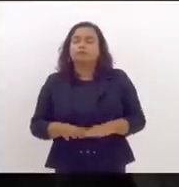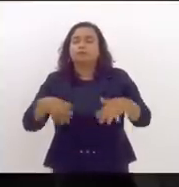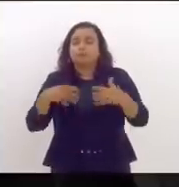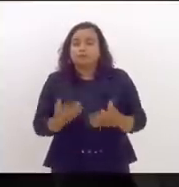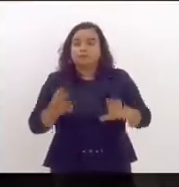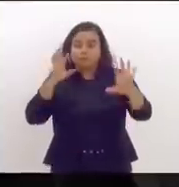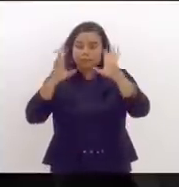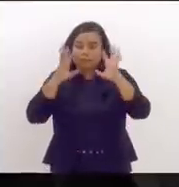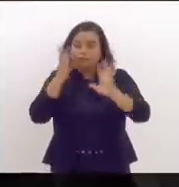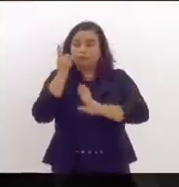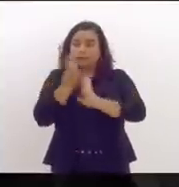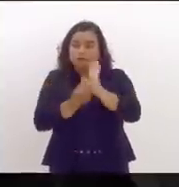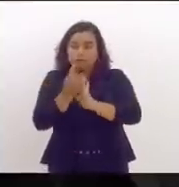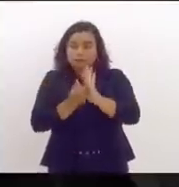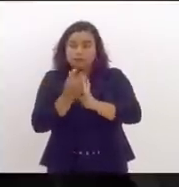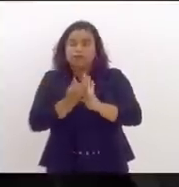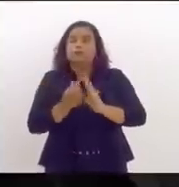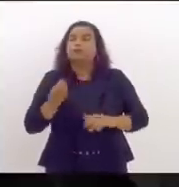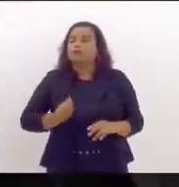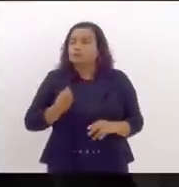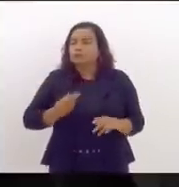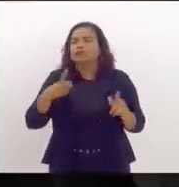orçamentária existirá